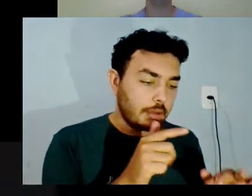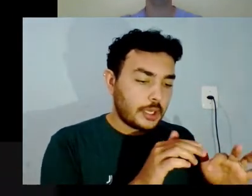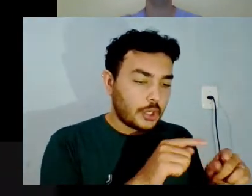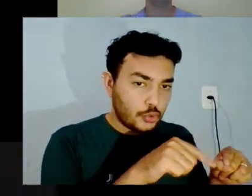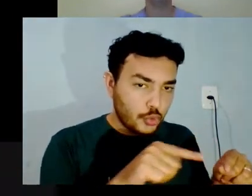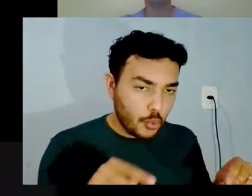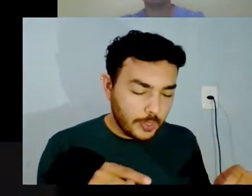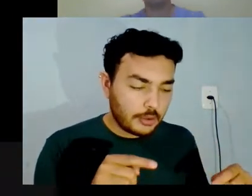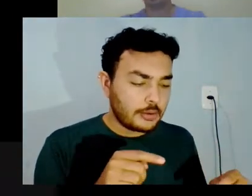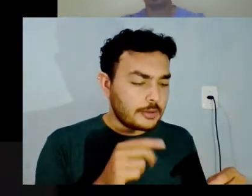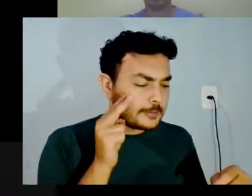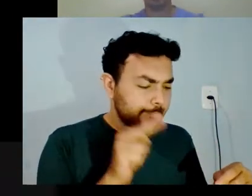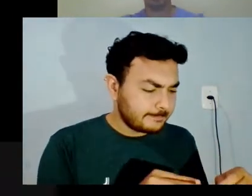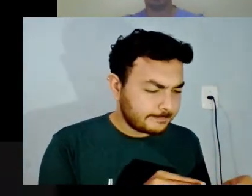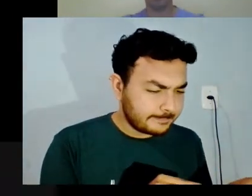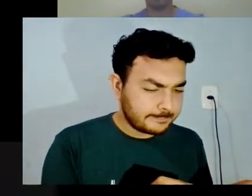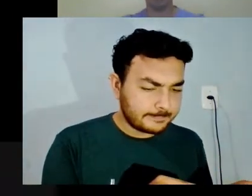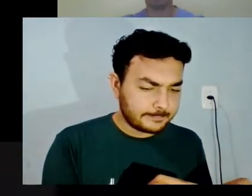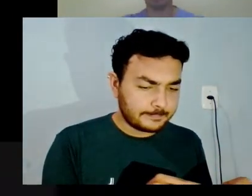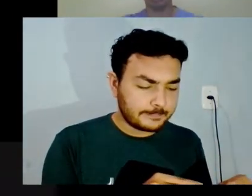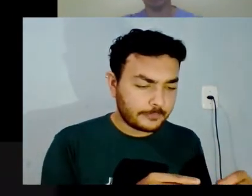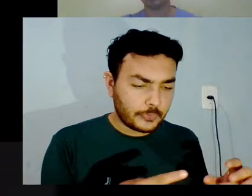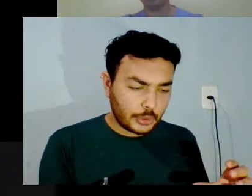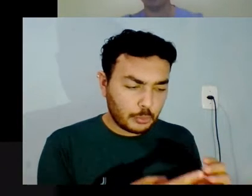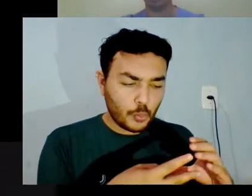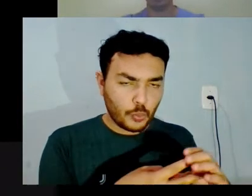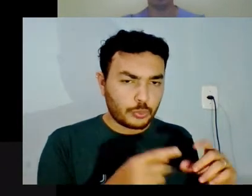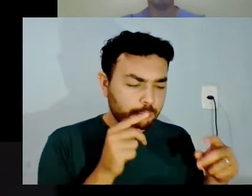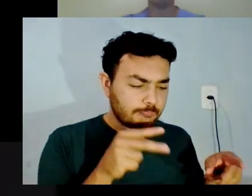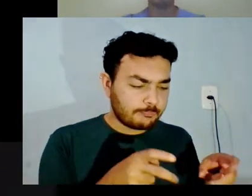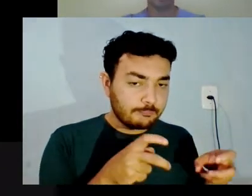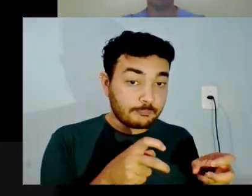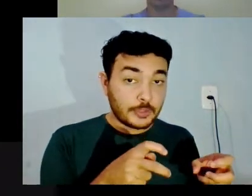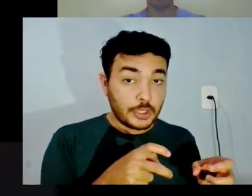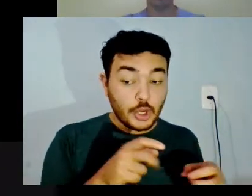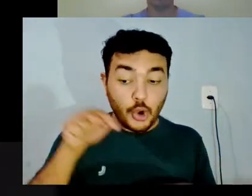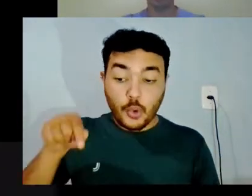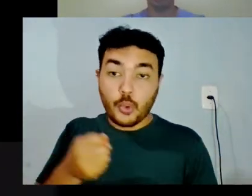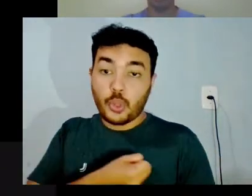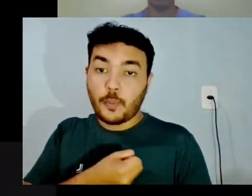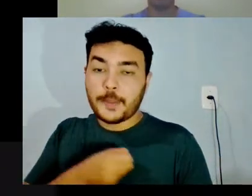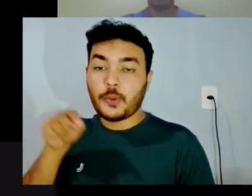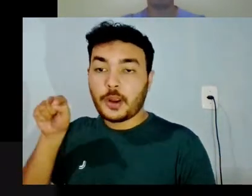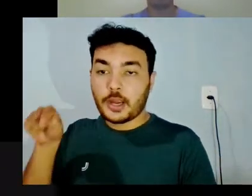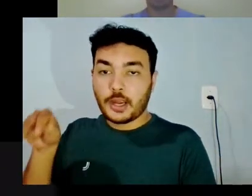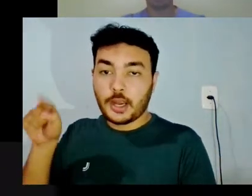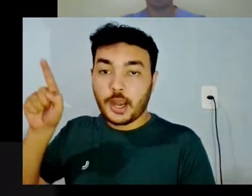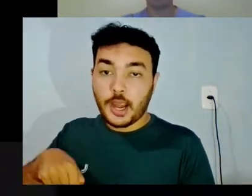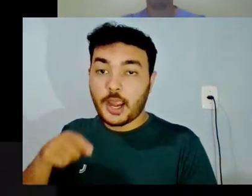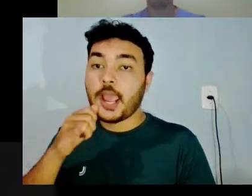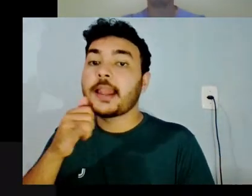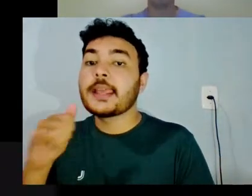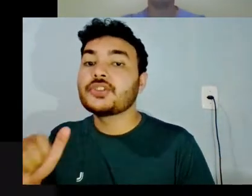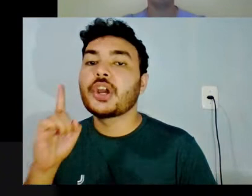e obtendo aqui essa função de onda para a molécula, né, para a ligação química. Os valores reais obtidos são, para o valor de energia,